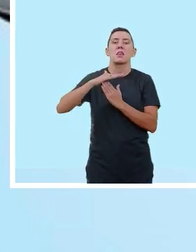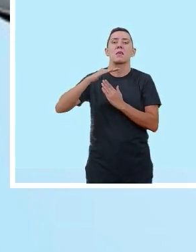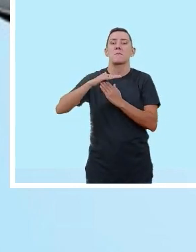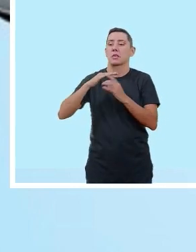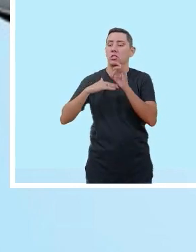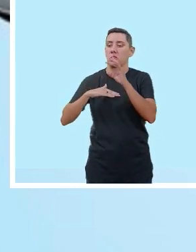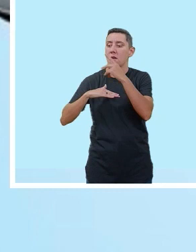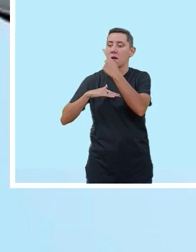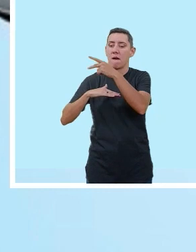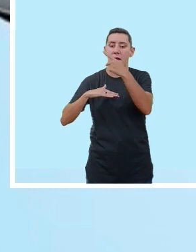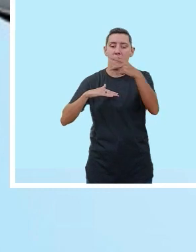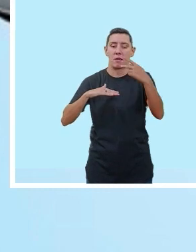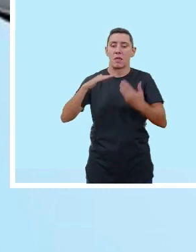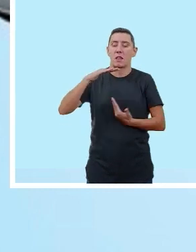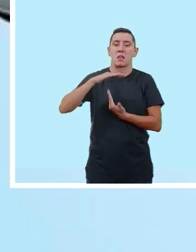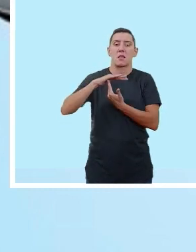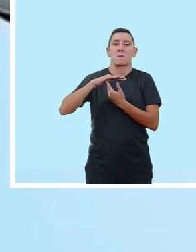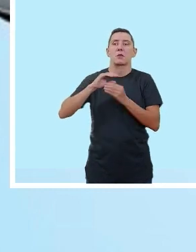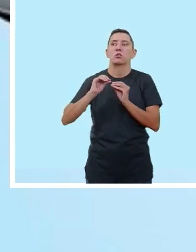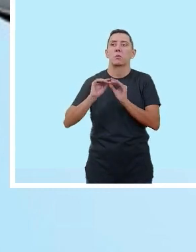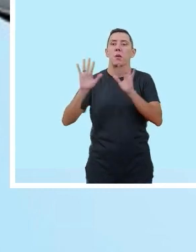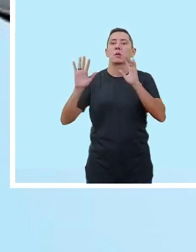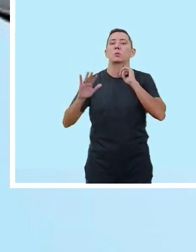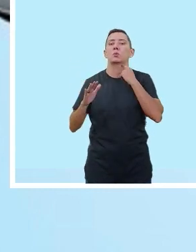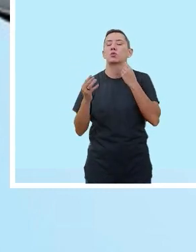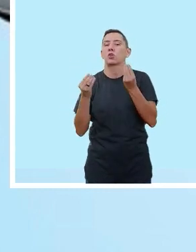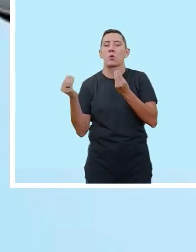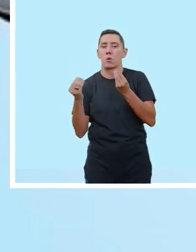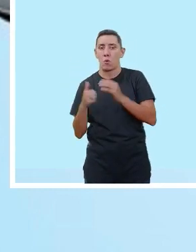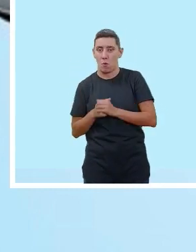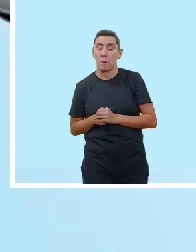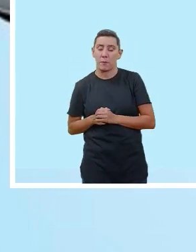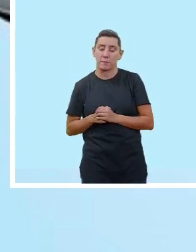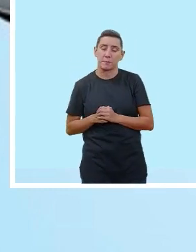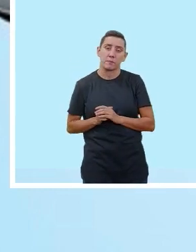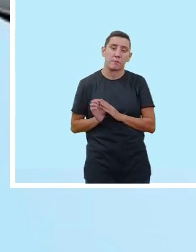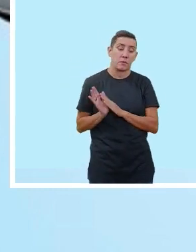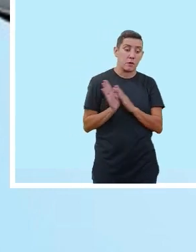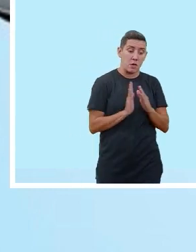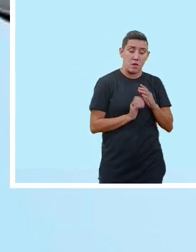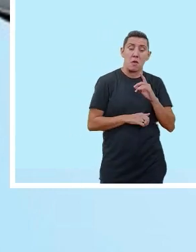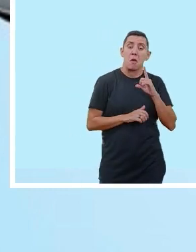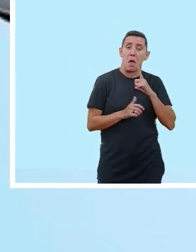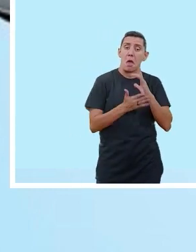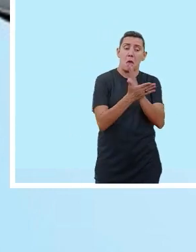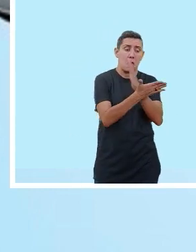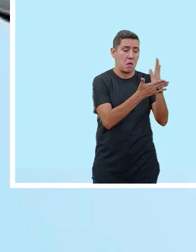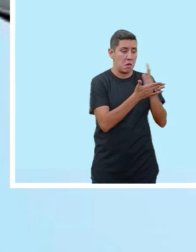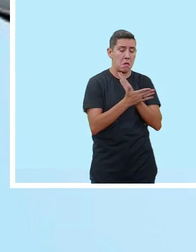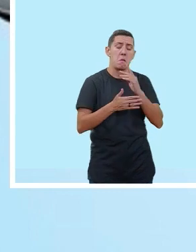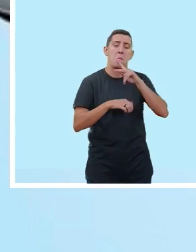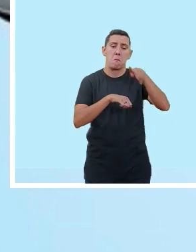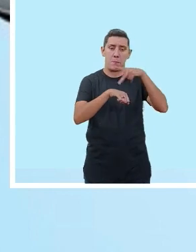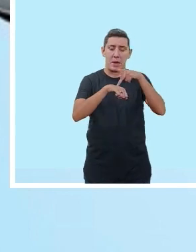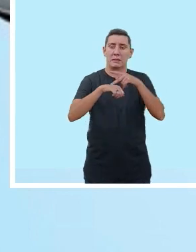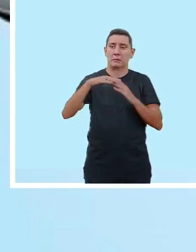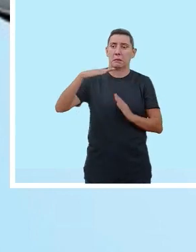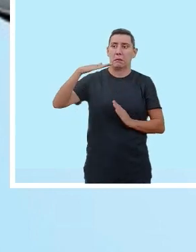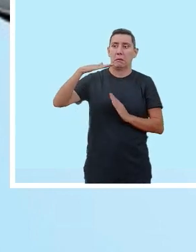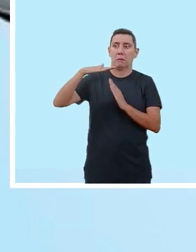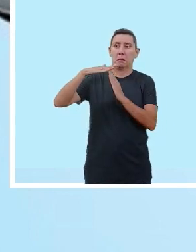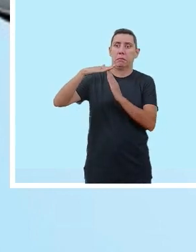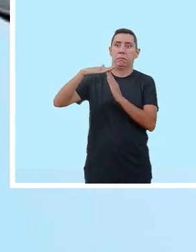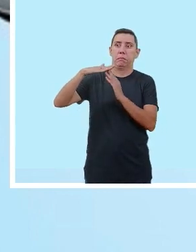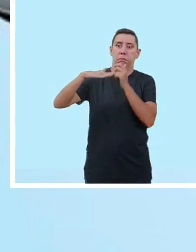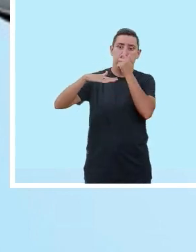atividade industrial, e você tem países que não atingem o seu limite de emissão em função da sua atividade industrial não